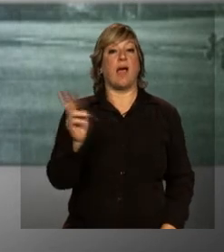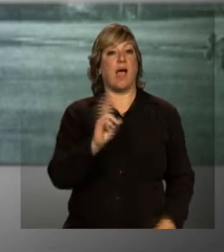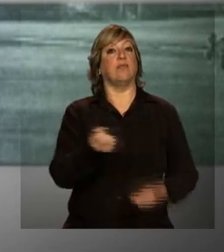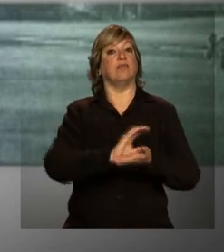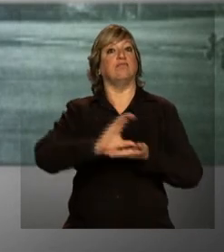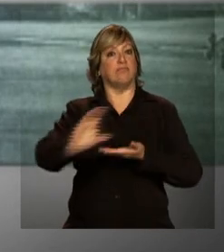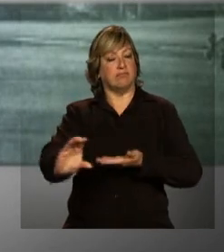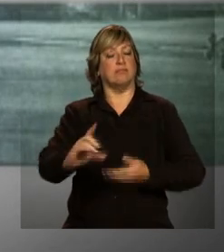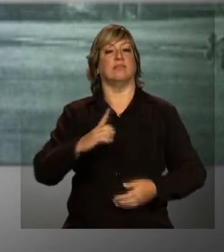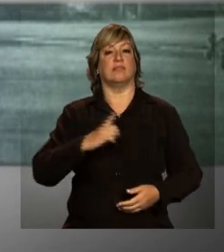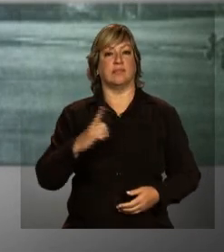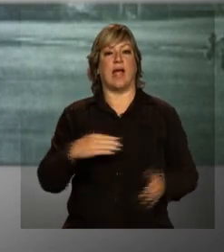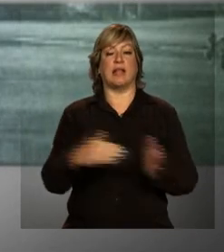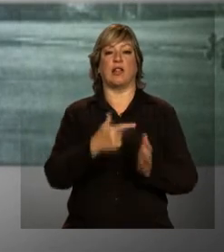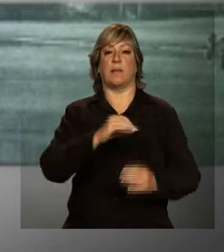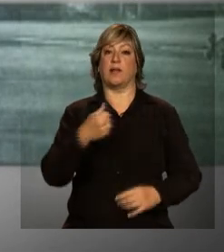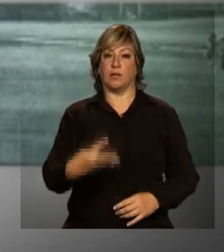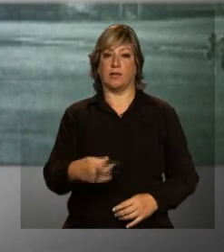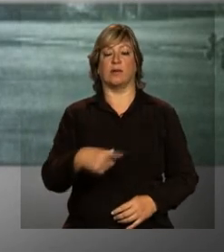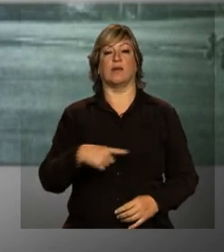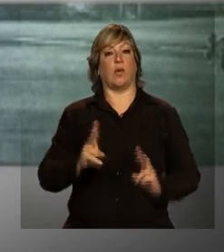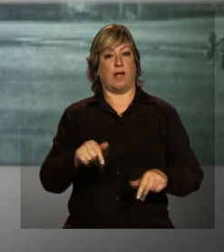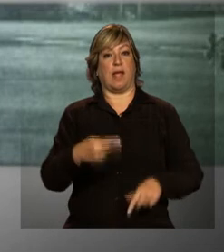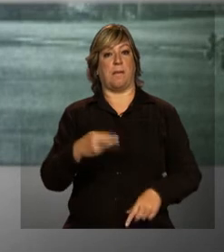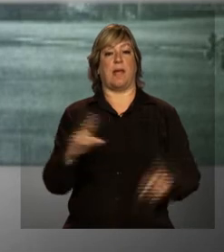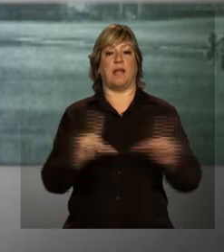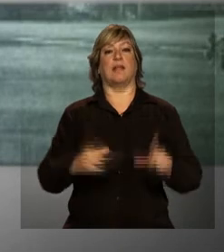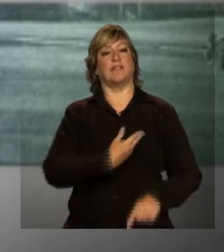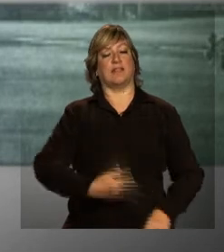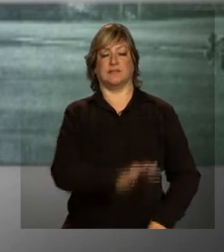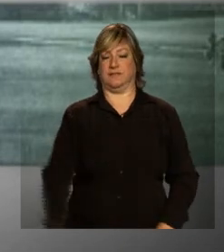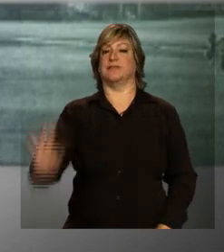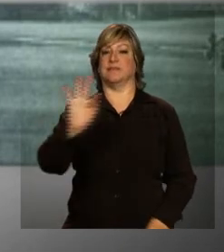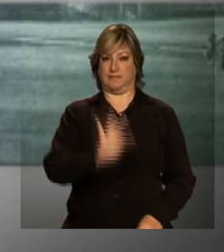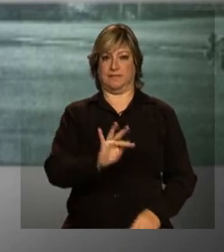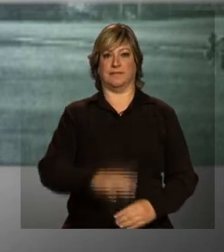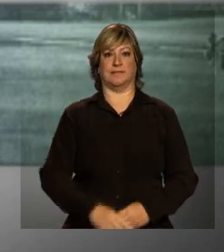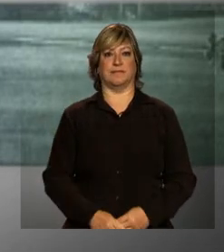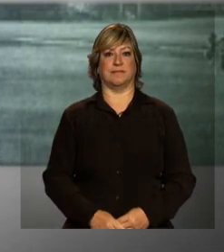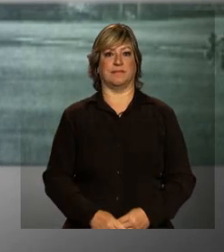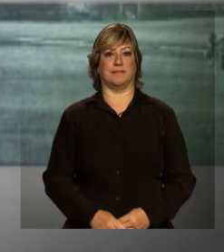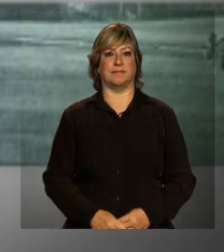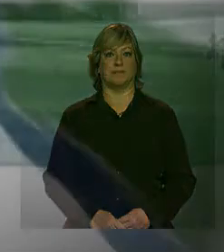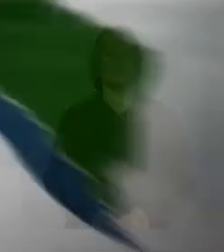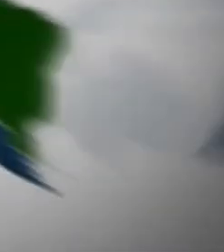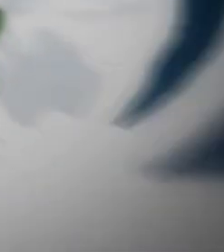R$ 7,6 bilhões em investimentos até 2014. Continue na NBR, a TV do Governo Federal.